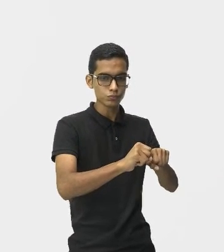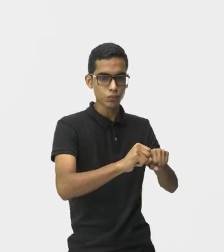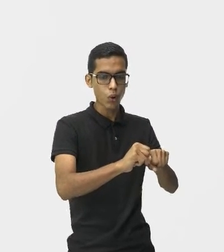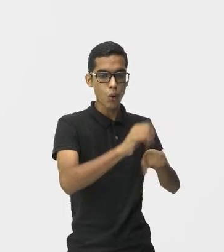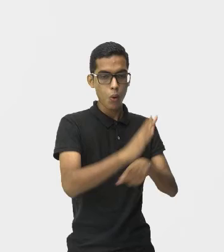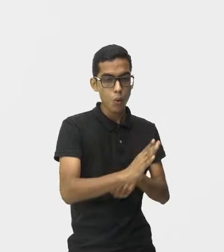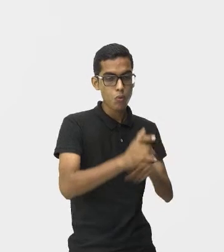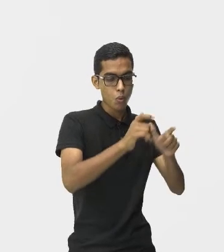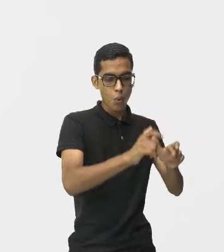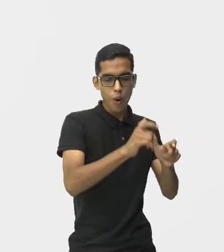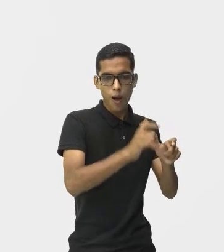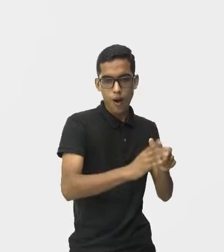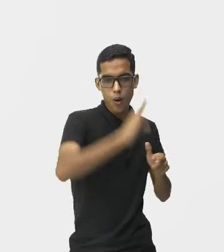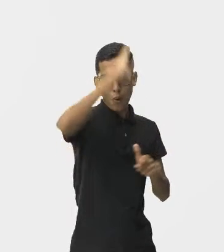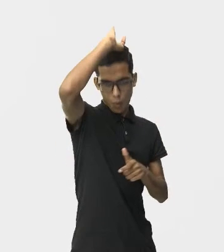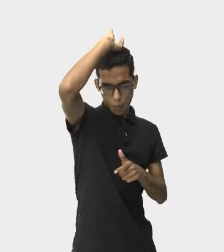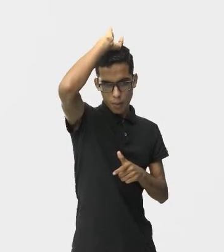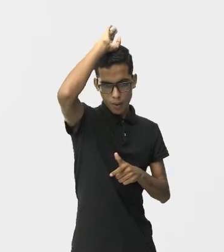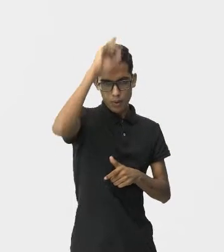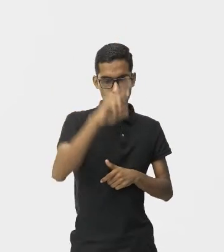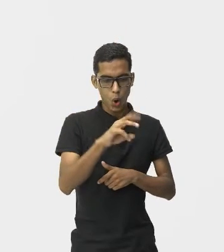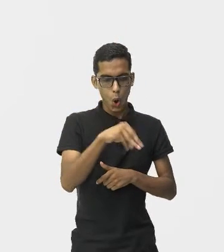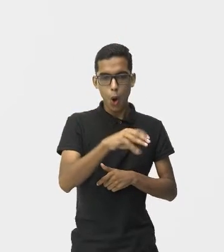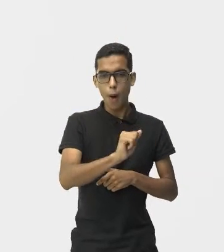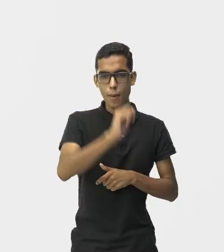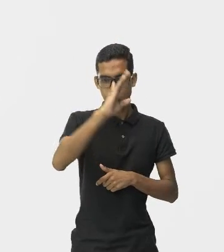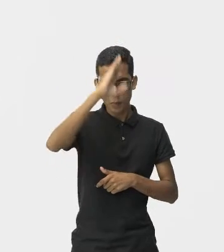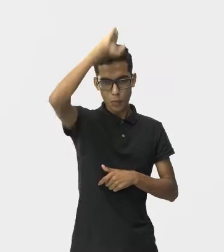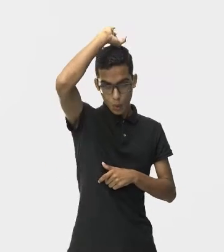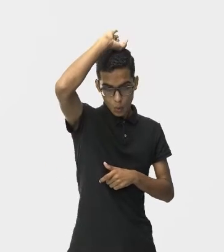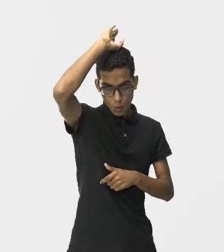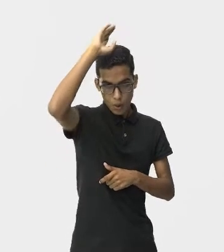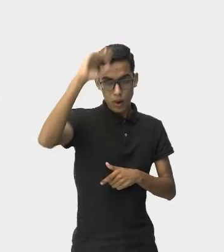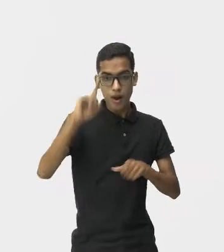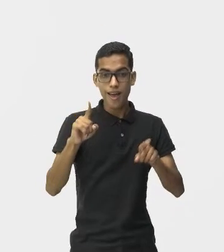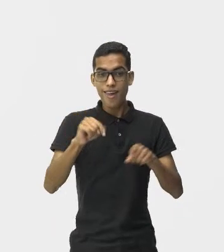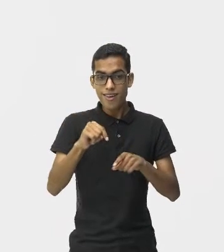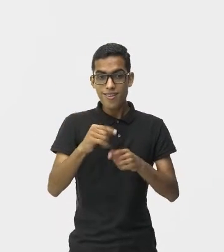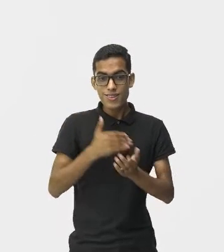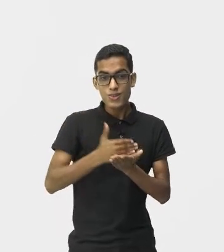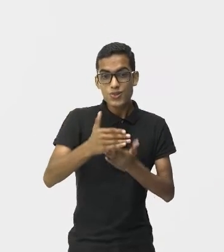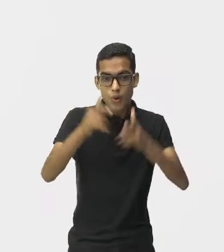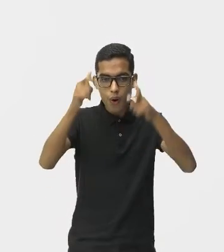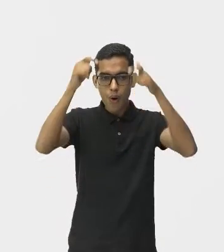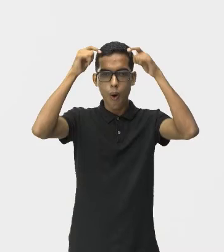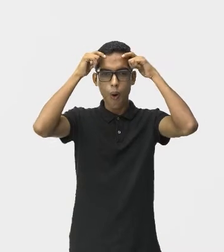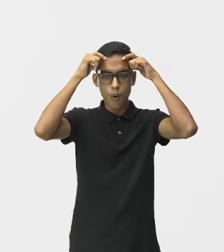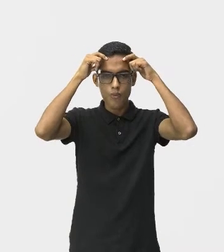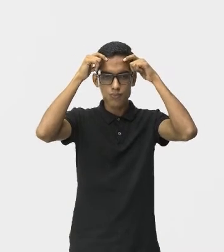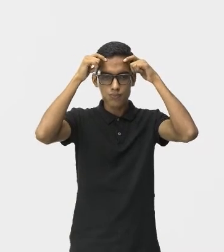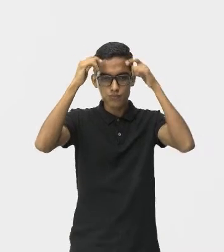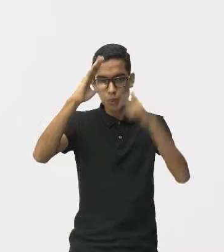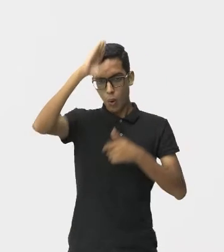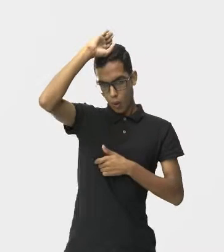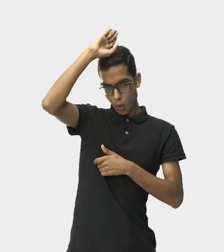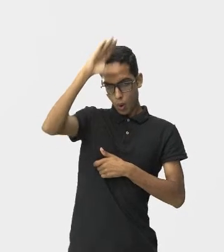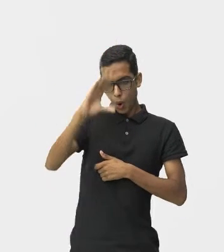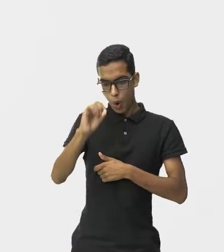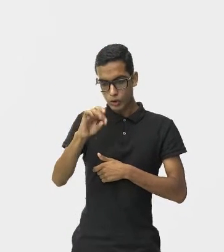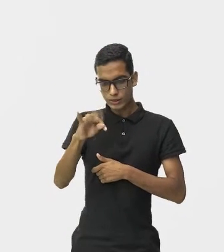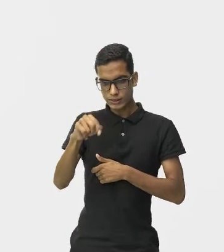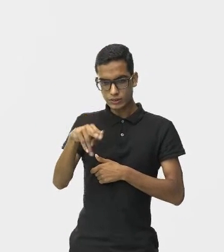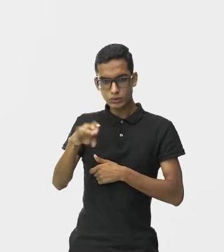fato marcou o fim da Idade Antiga e o surgimento da Idade Média. Então a gente sabe, já foi falado para